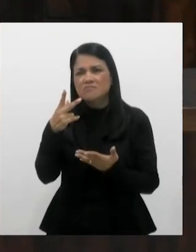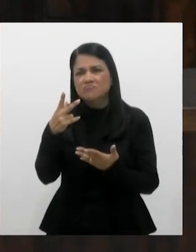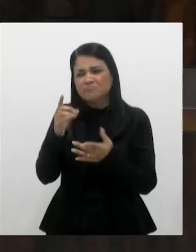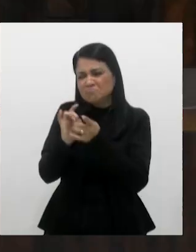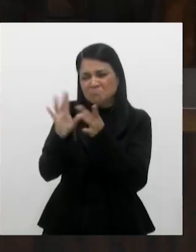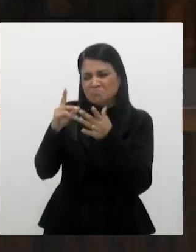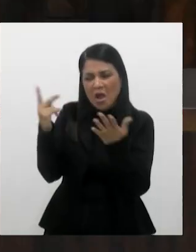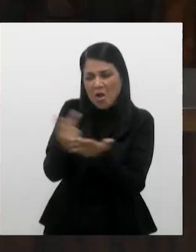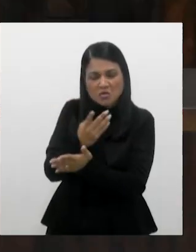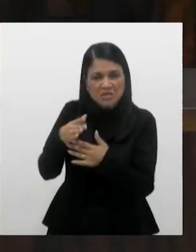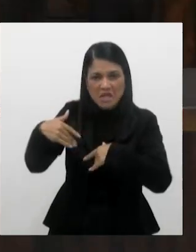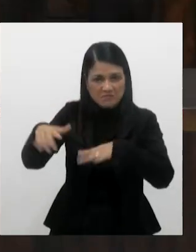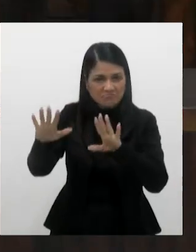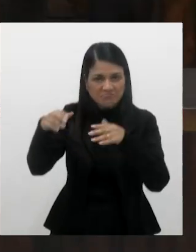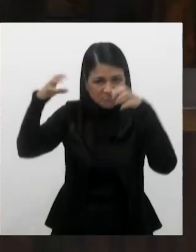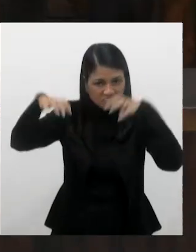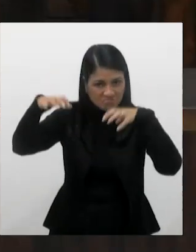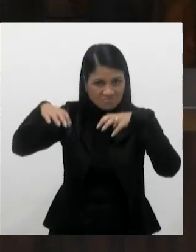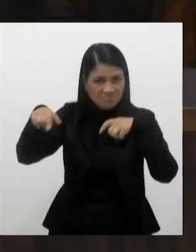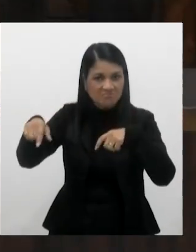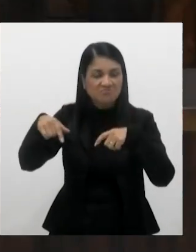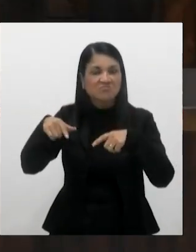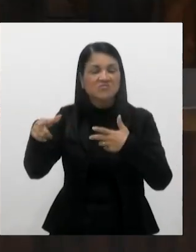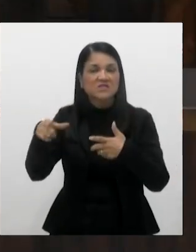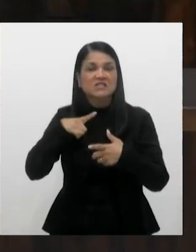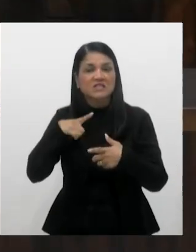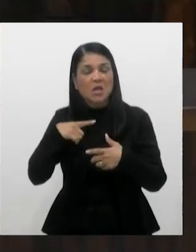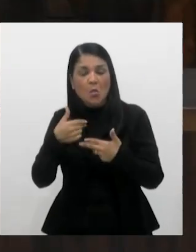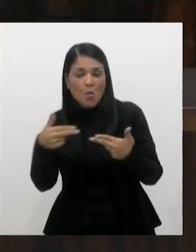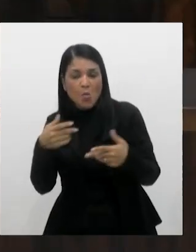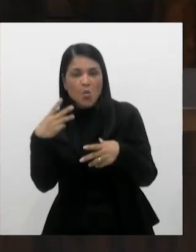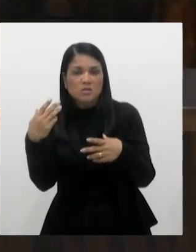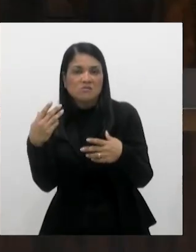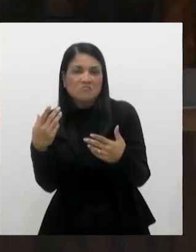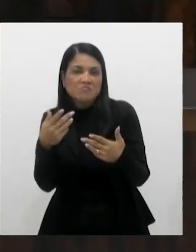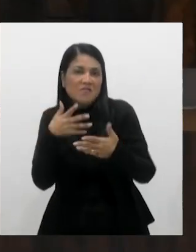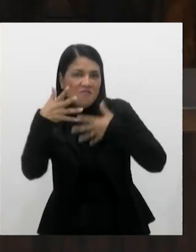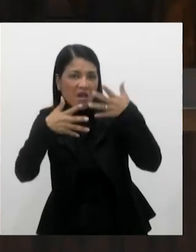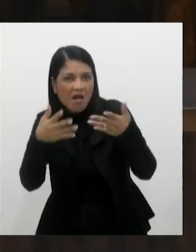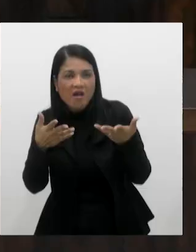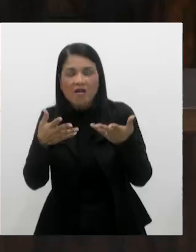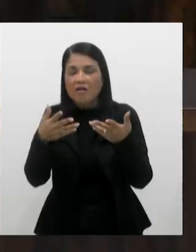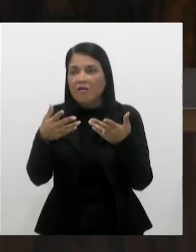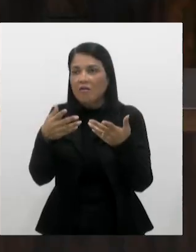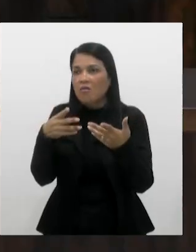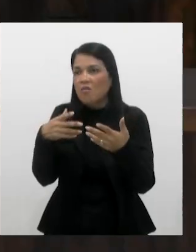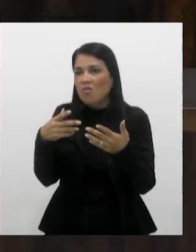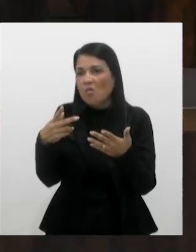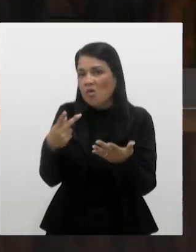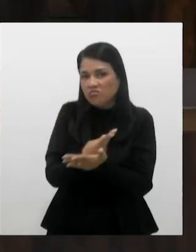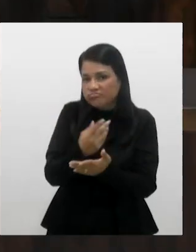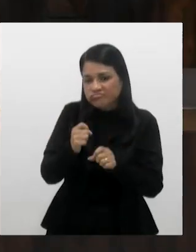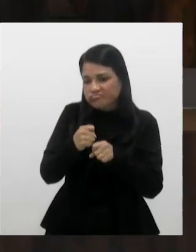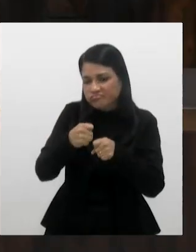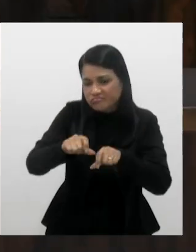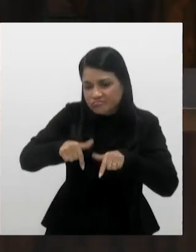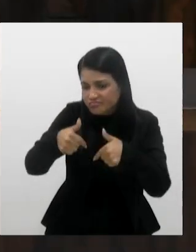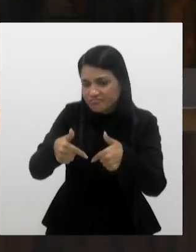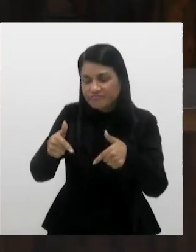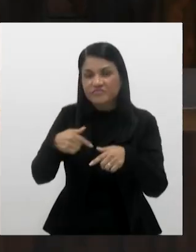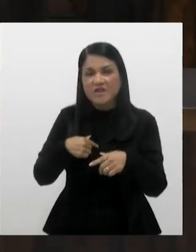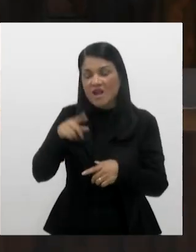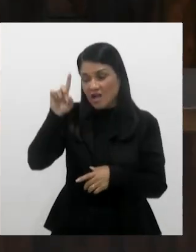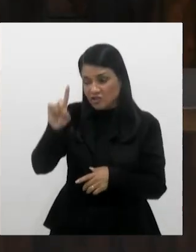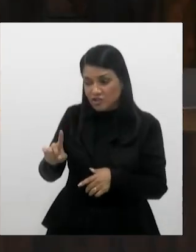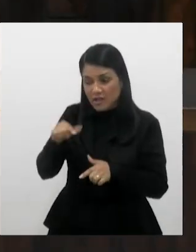quê? Ter como trabalhar, ter como fazer, ter alguma coisa para falar. E isso fica ruim, porque a direita sempre trabalhando, fazendo o